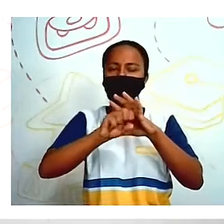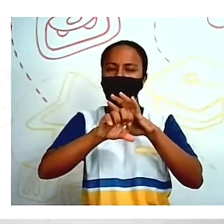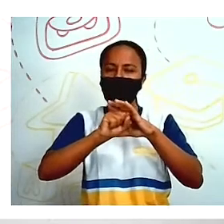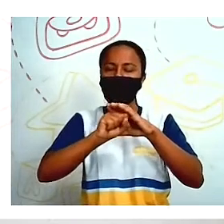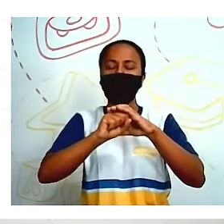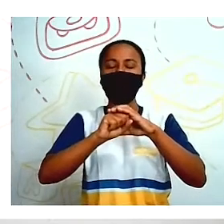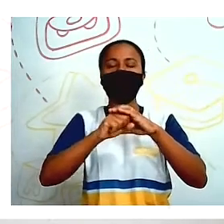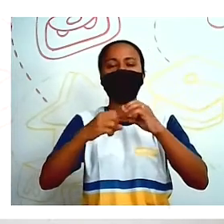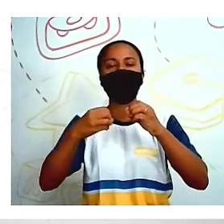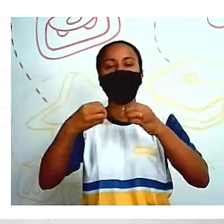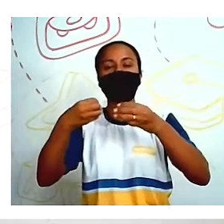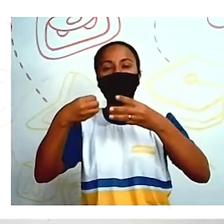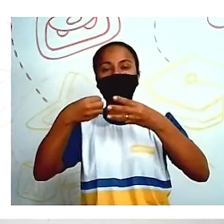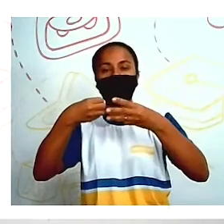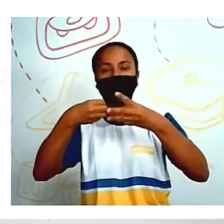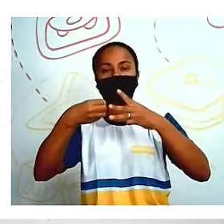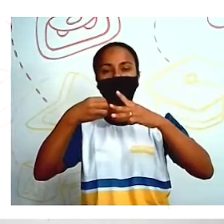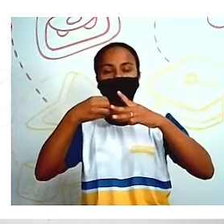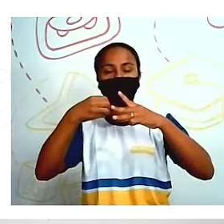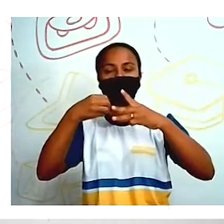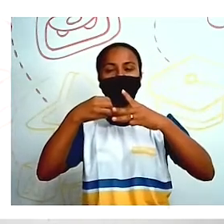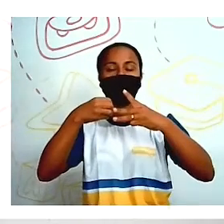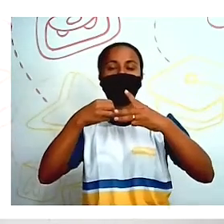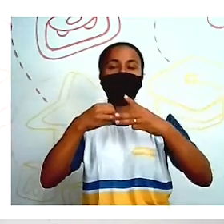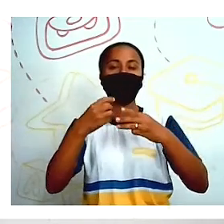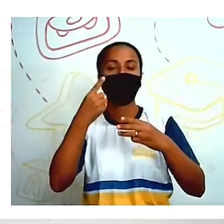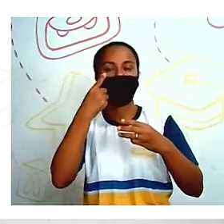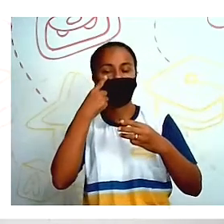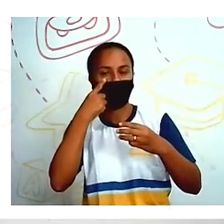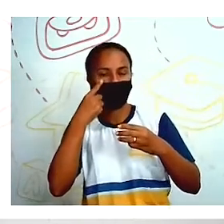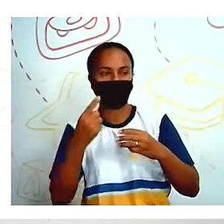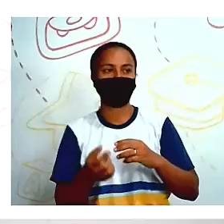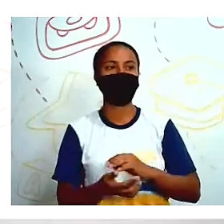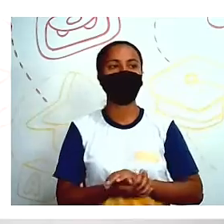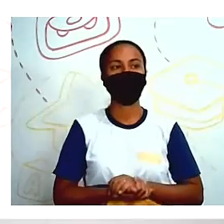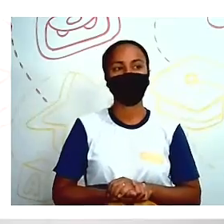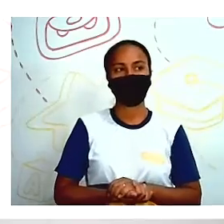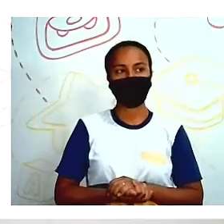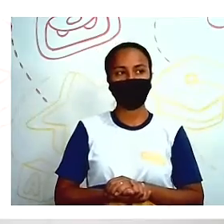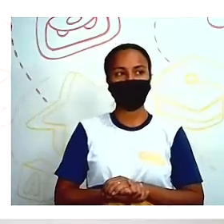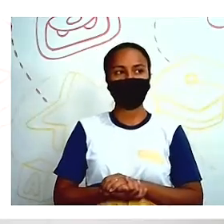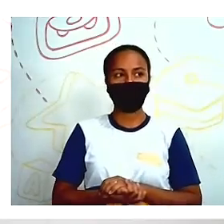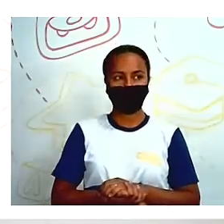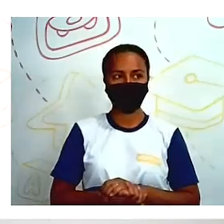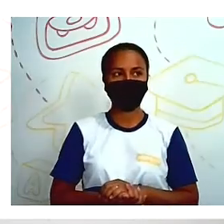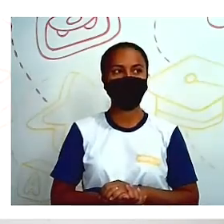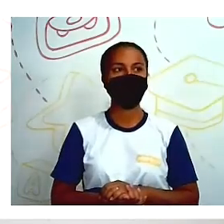olho e por isso que ela também é chamada de camada nutridora, tá certo?